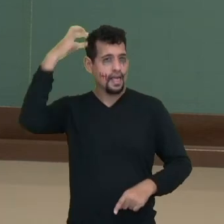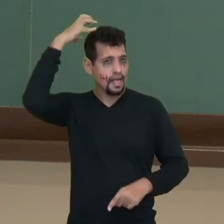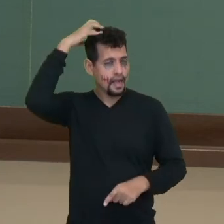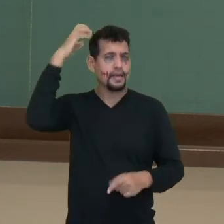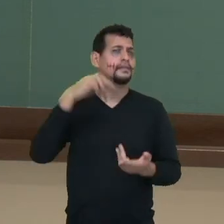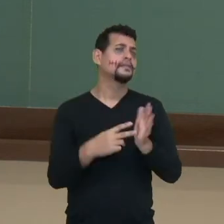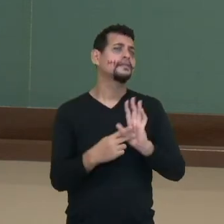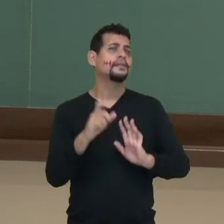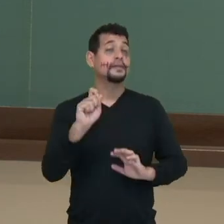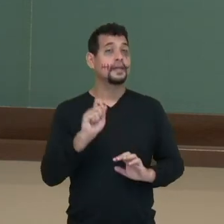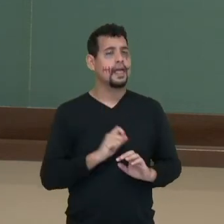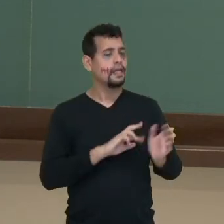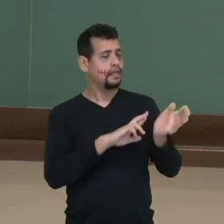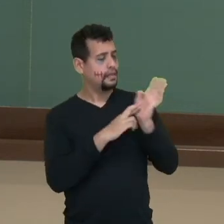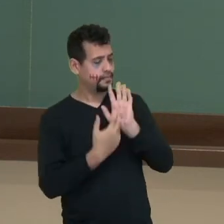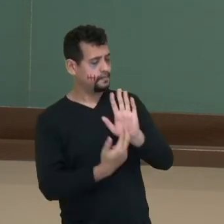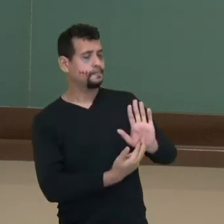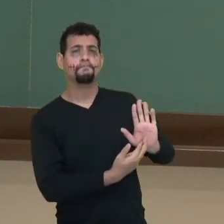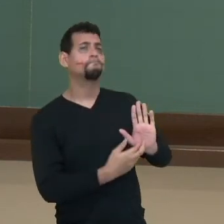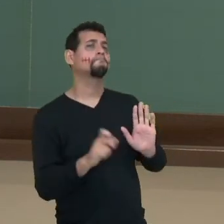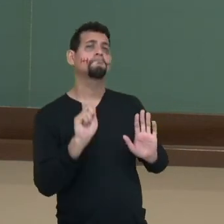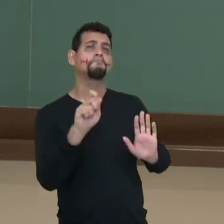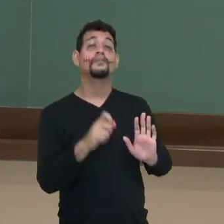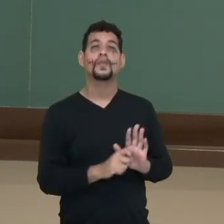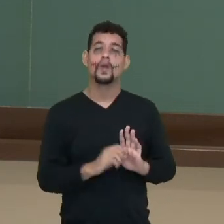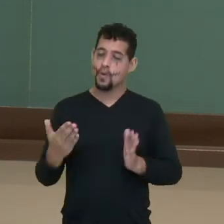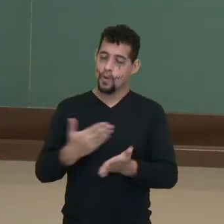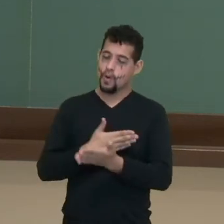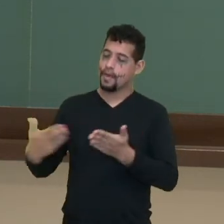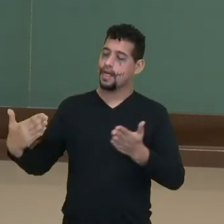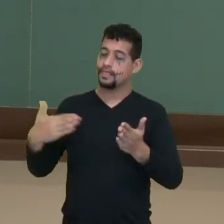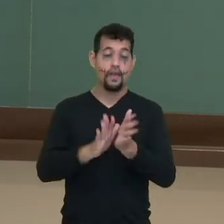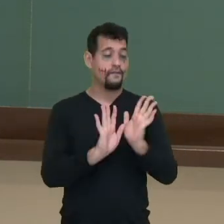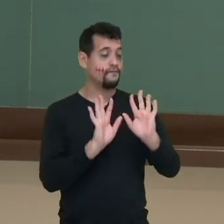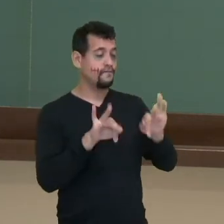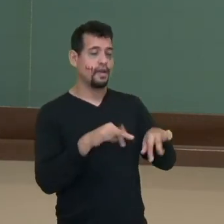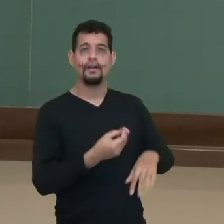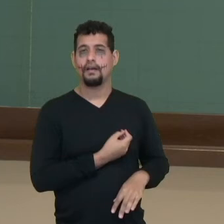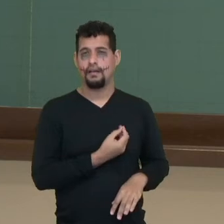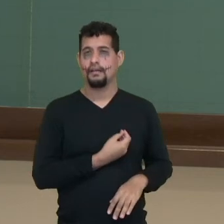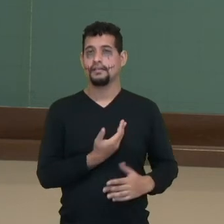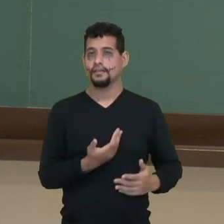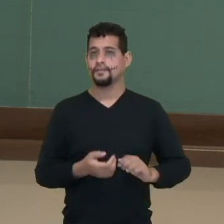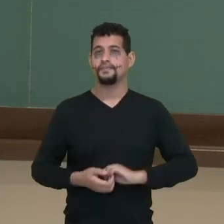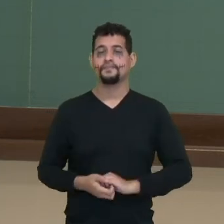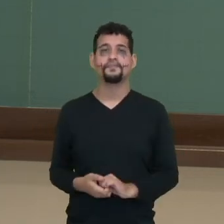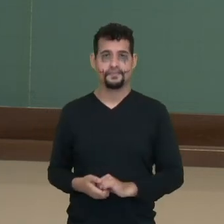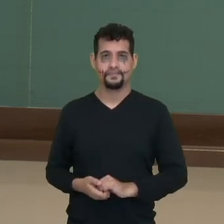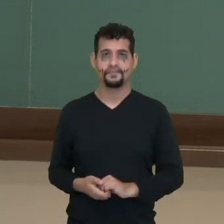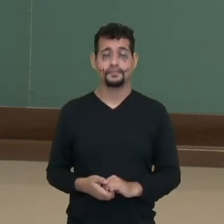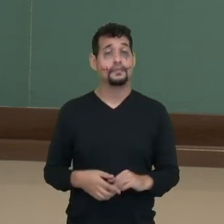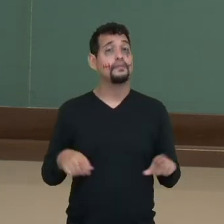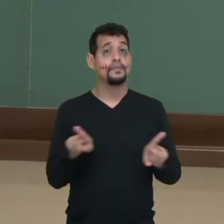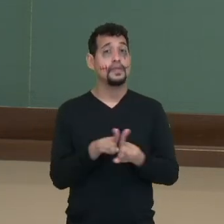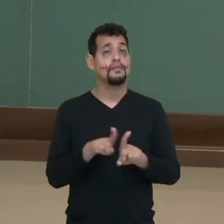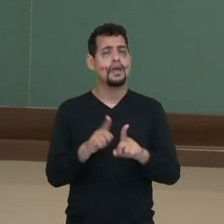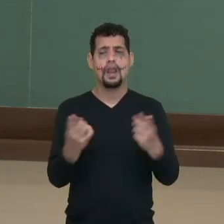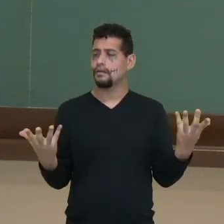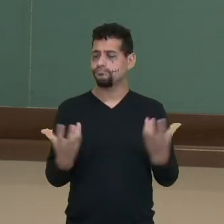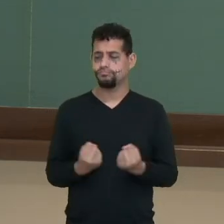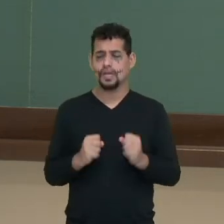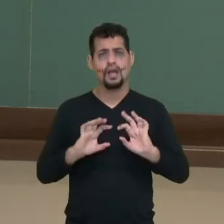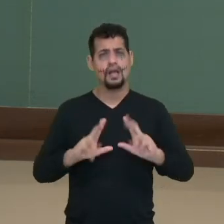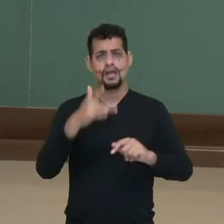reina, ela representava o início e o fim da vida. E ela acolhia